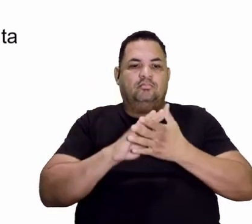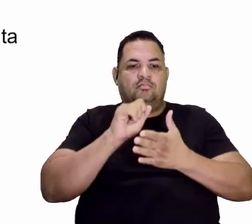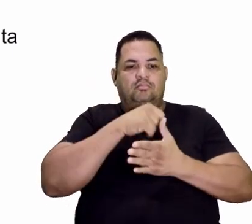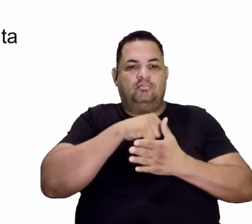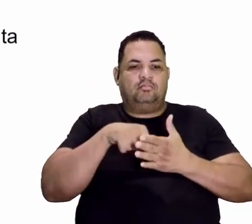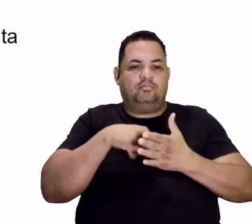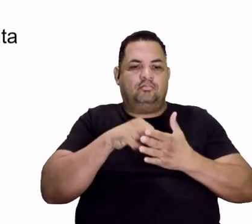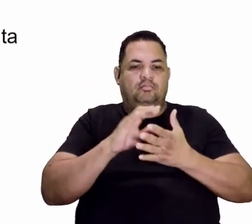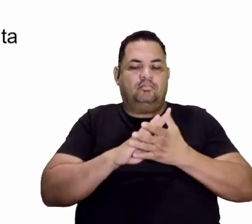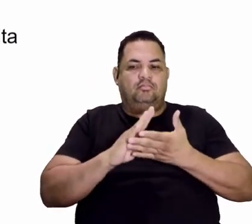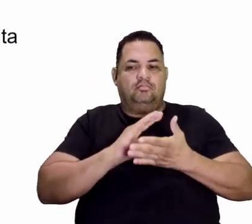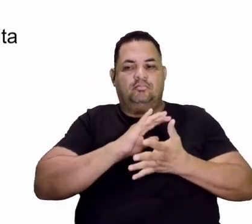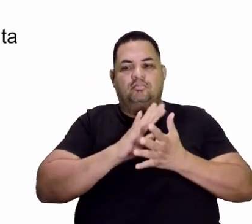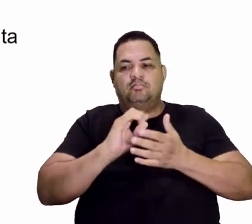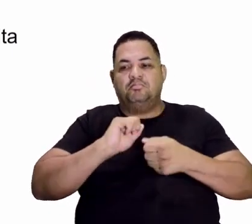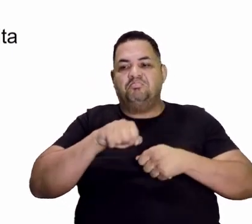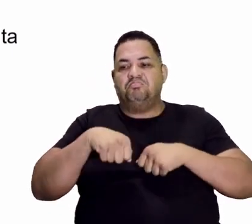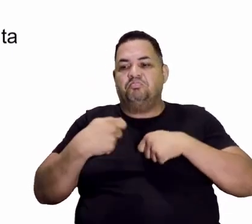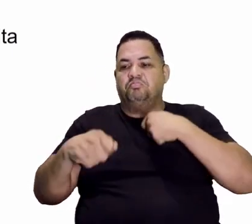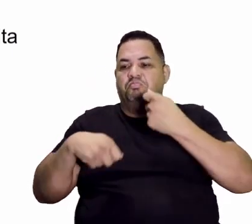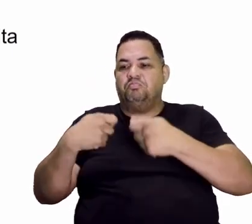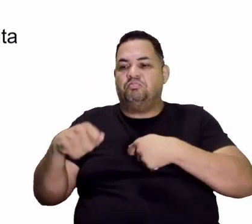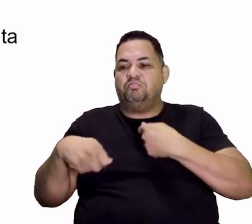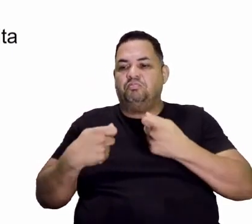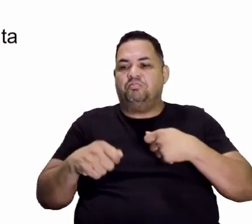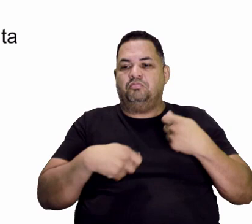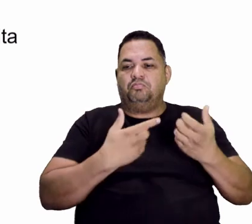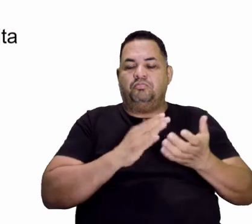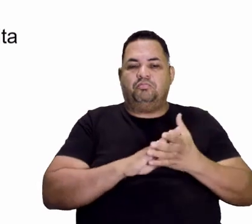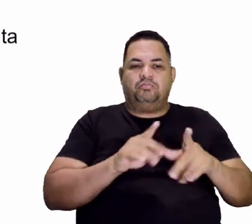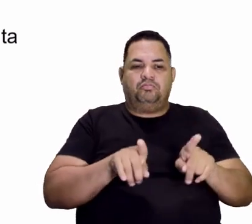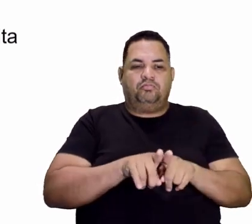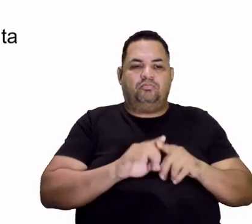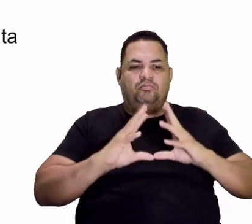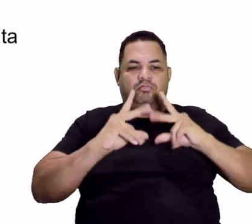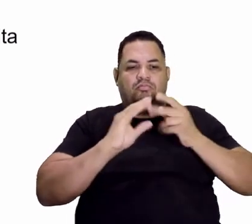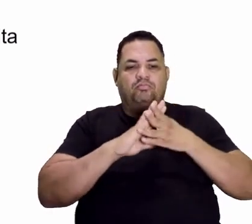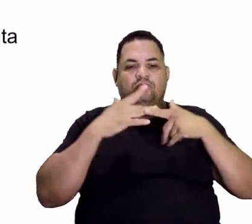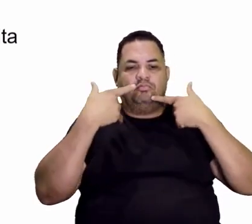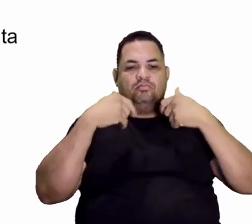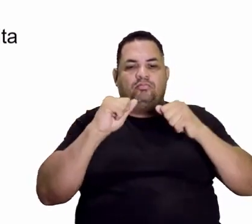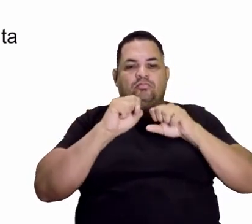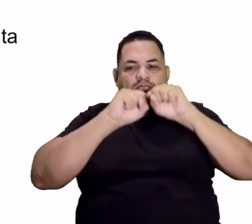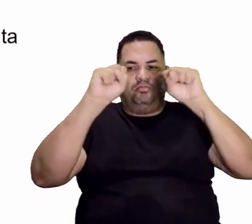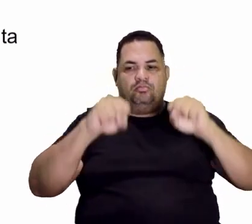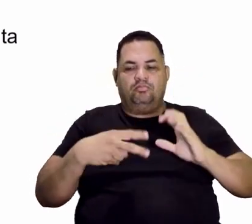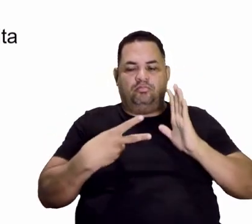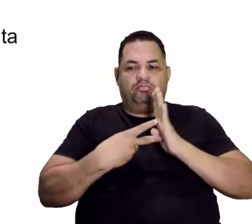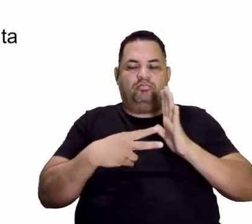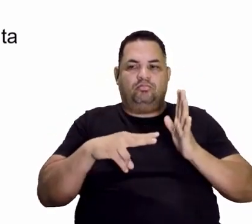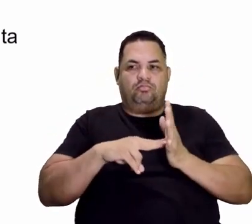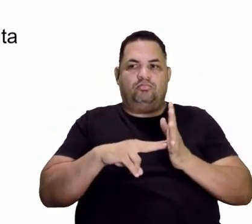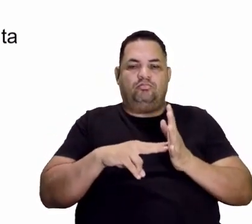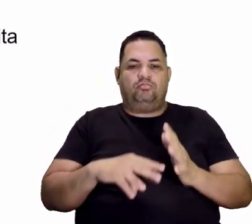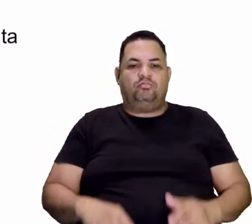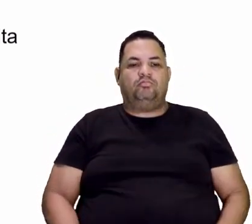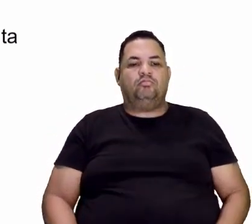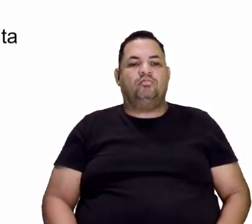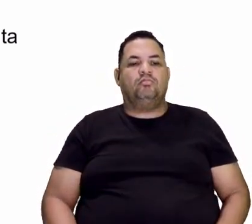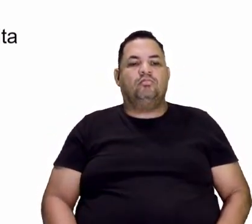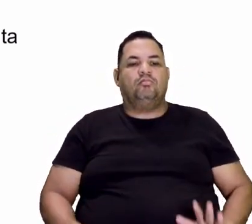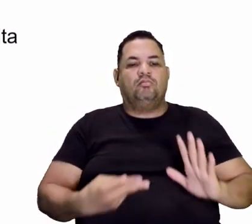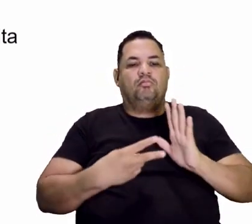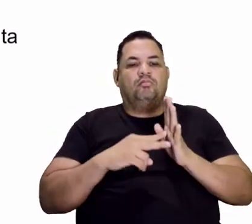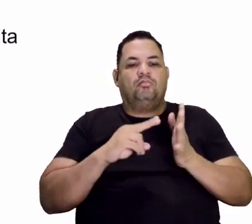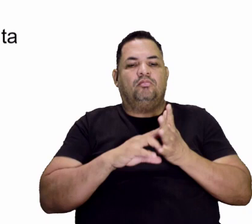pela escrita ou por meio de sinais. Toda linguagem é um sistema de signos.